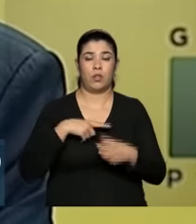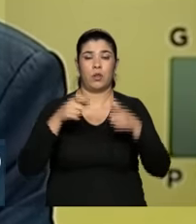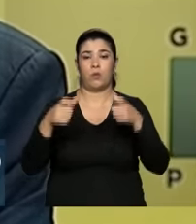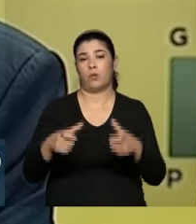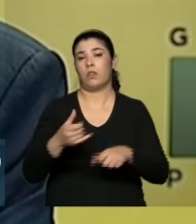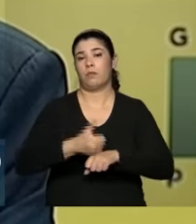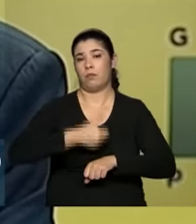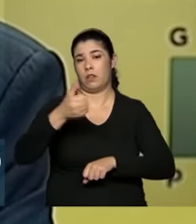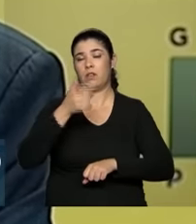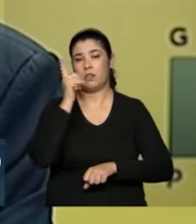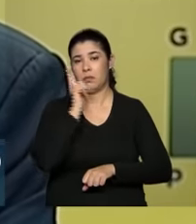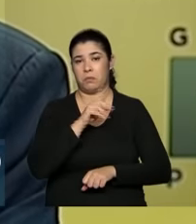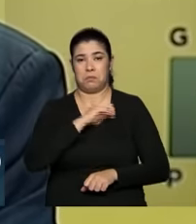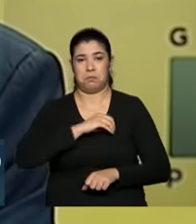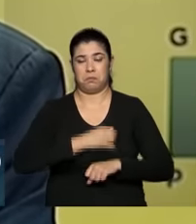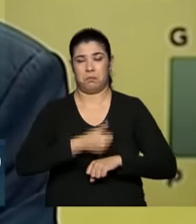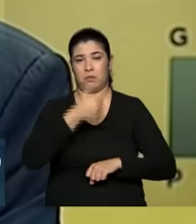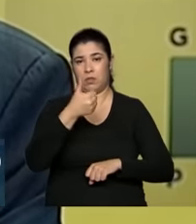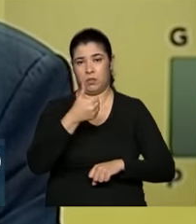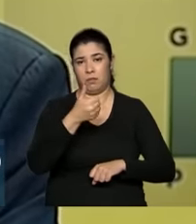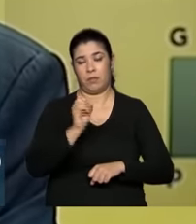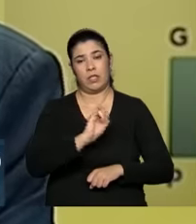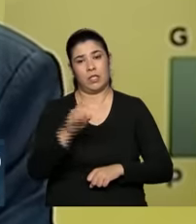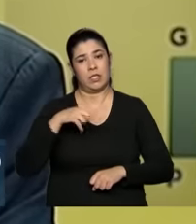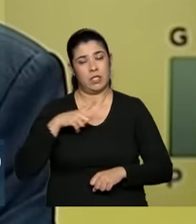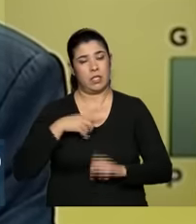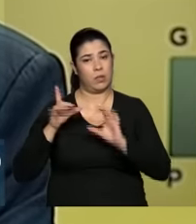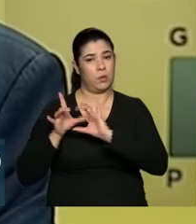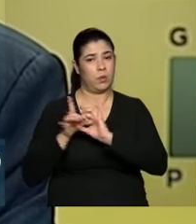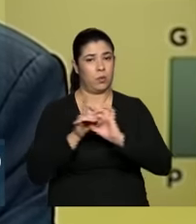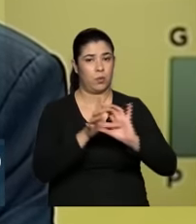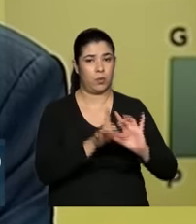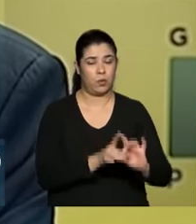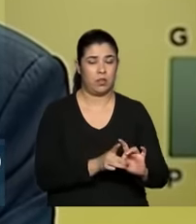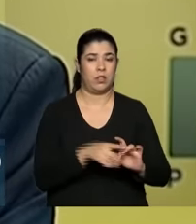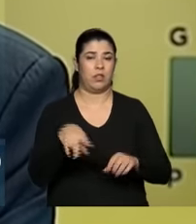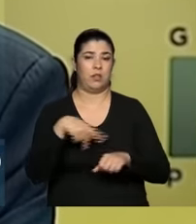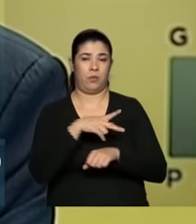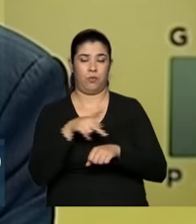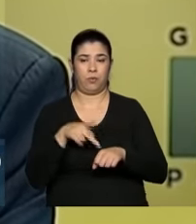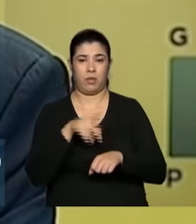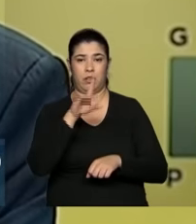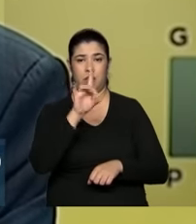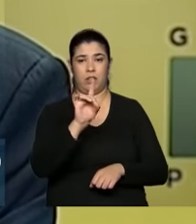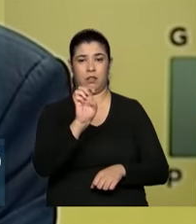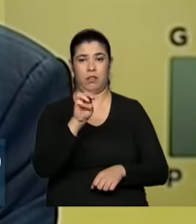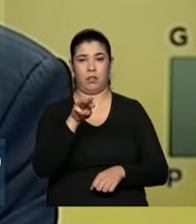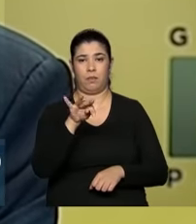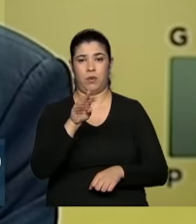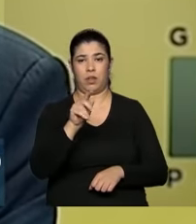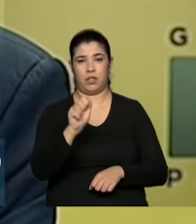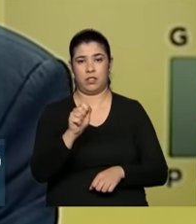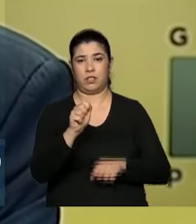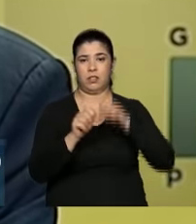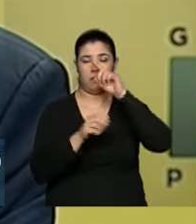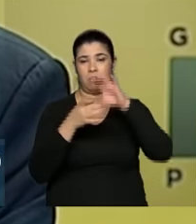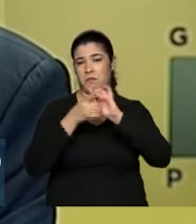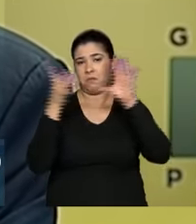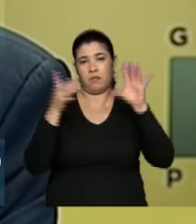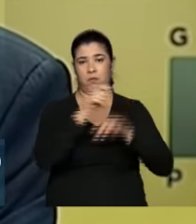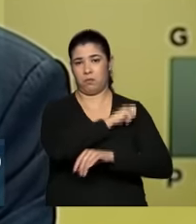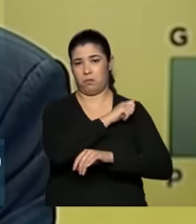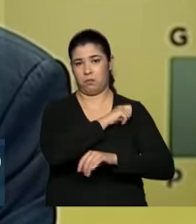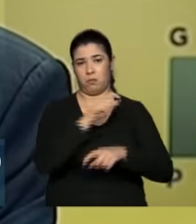ele. Evidentemente, num Estado democrático, nós não temos nenhuma possibilidade de impedi-lo de ir para onde